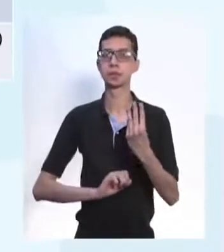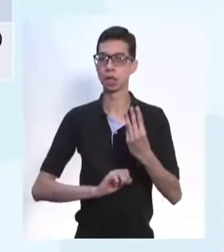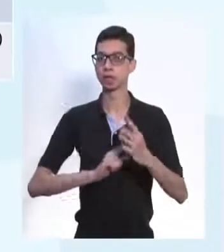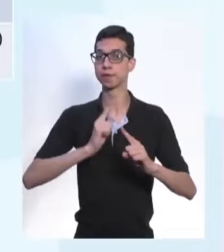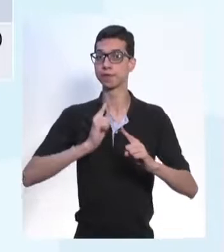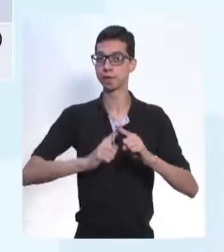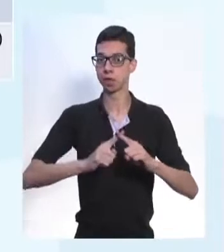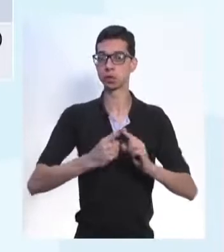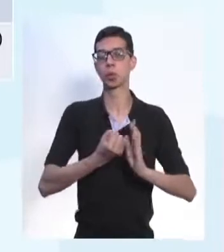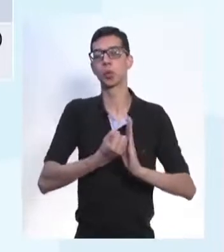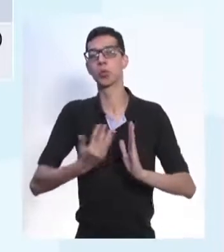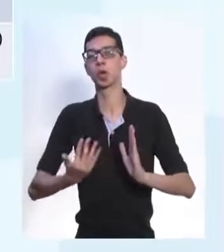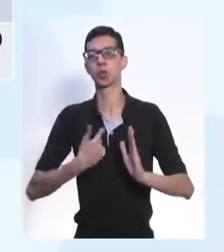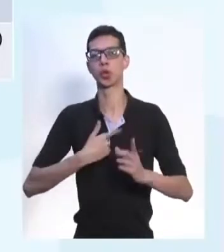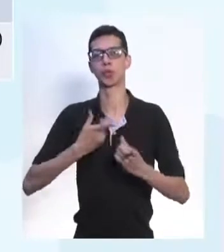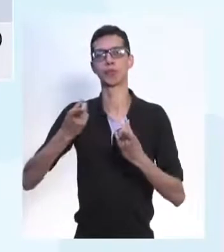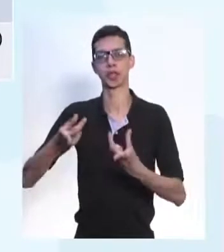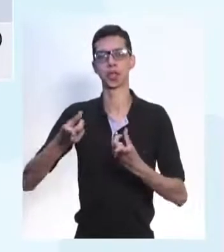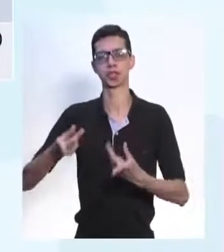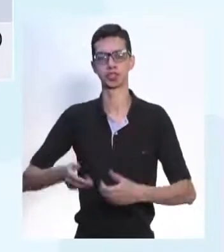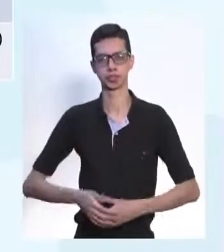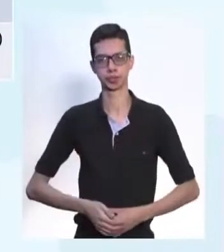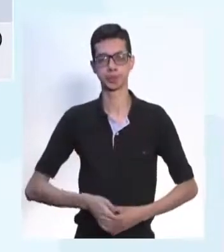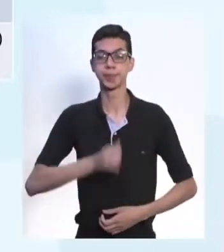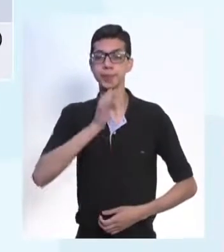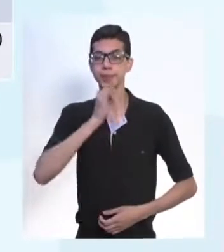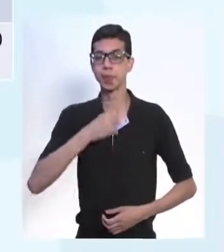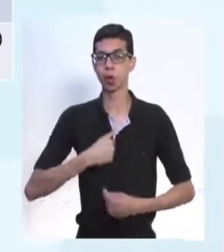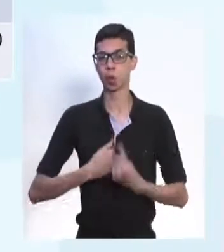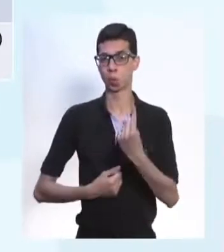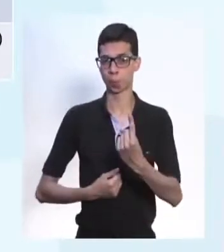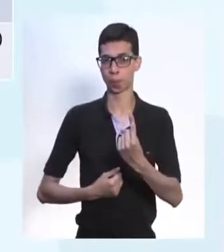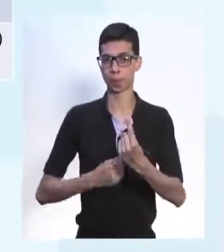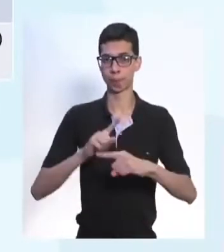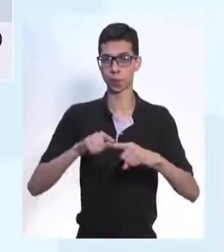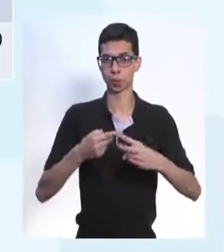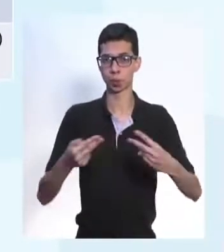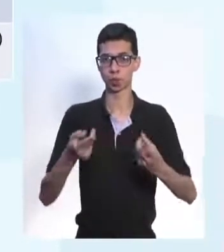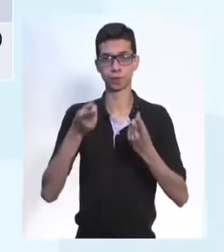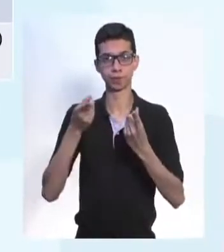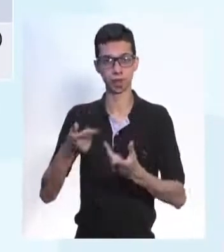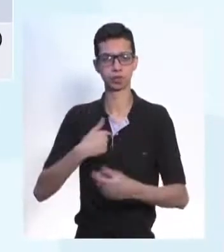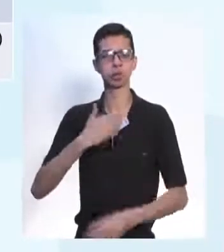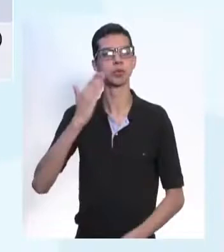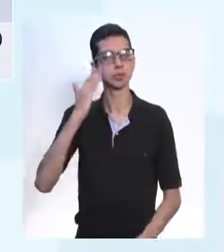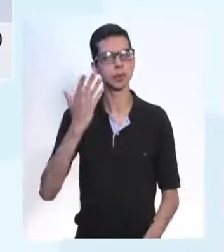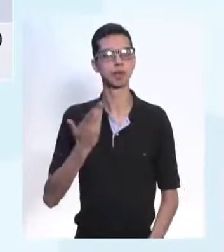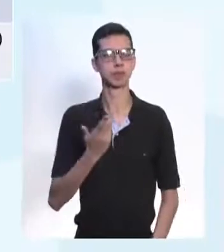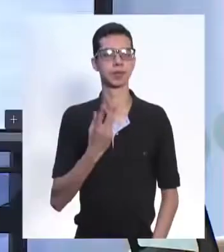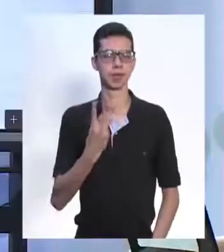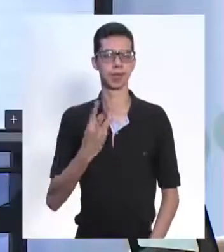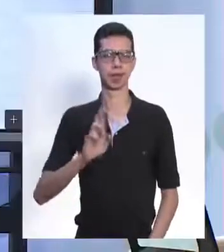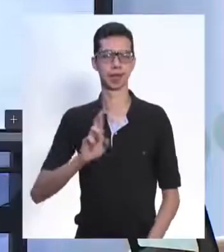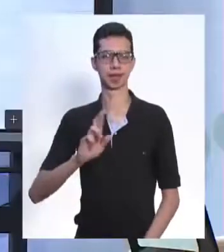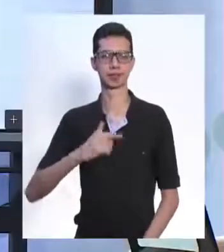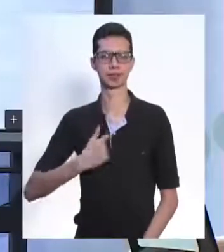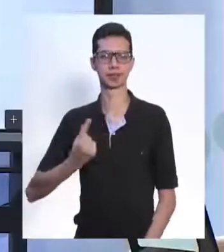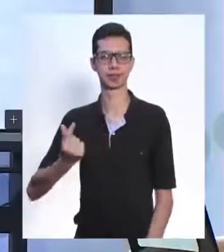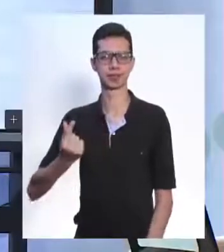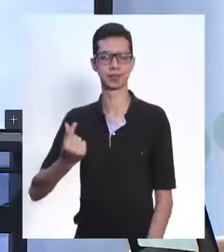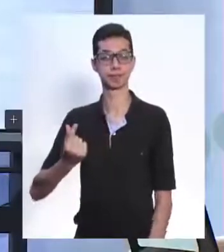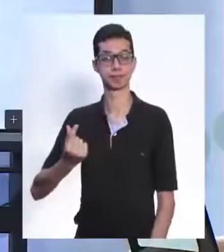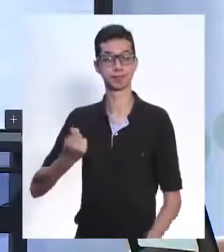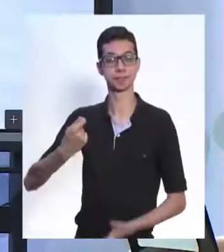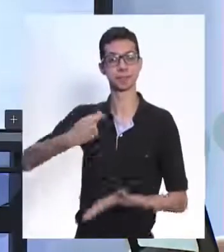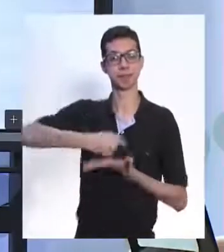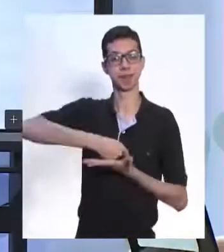vender. Ou seja, se eu tiver um produto vendido, eu vou receber R$3. Então, vamos tentar reescrever isso. E